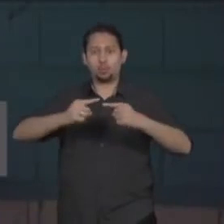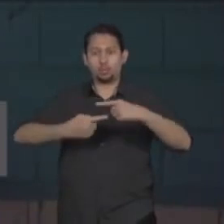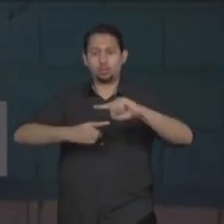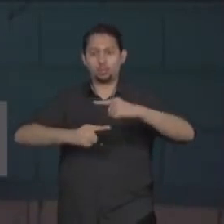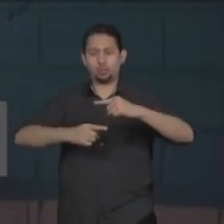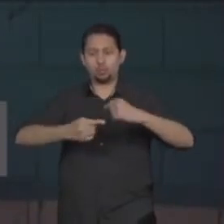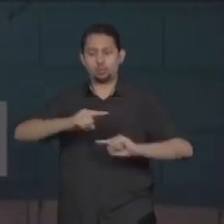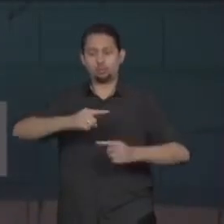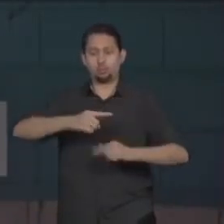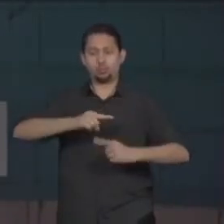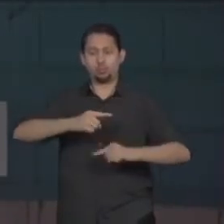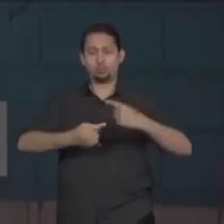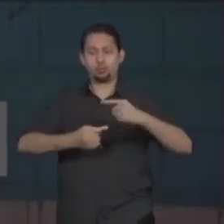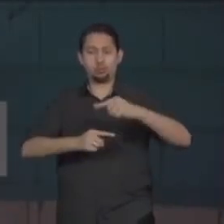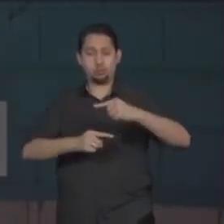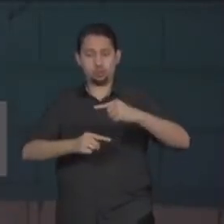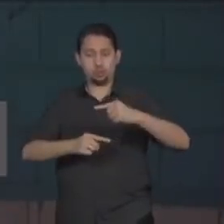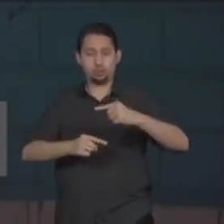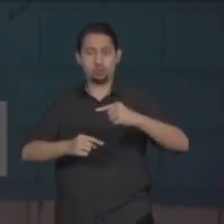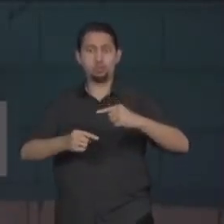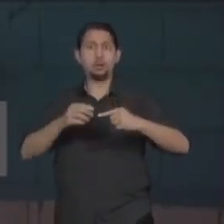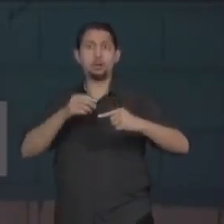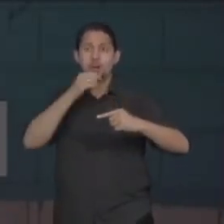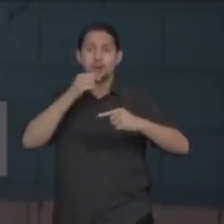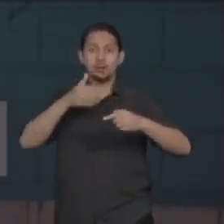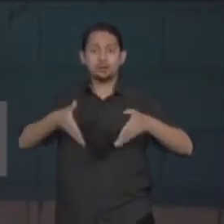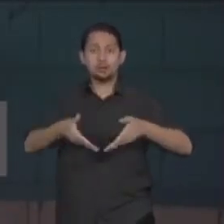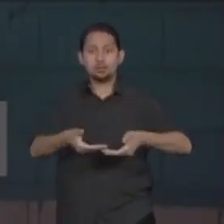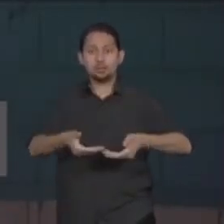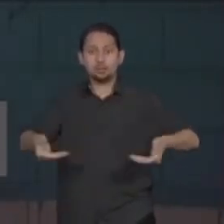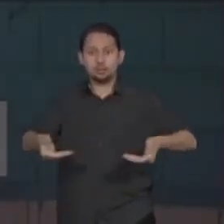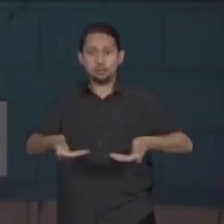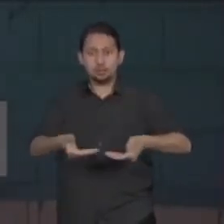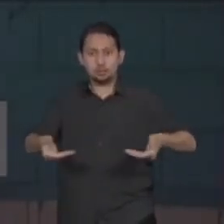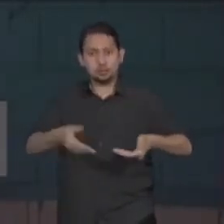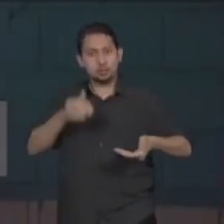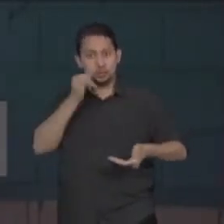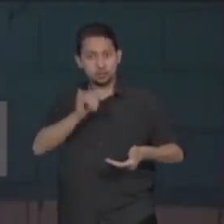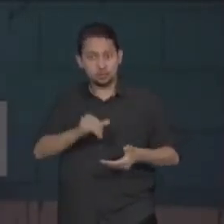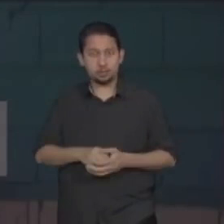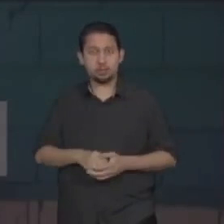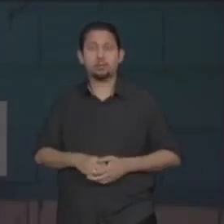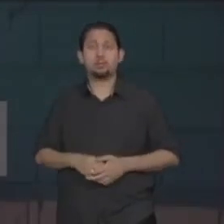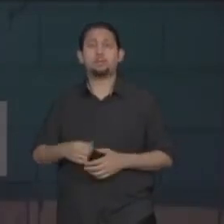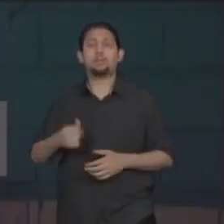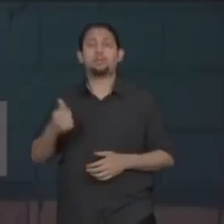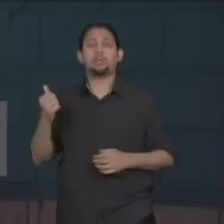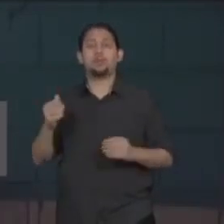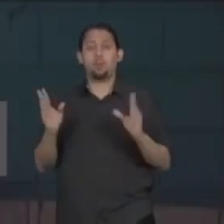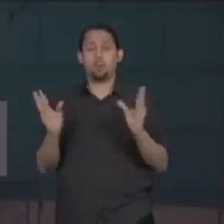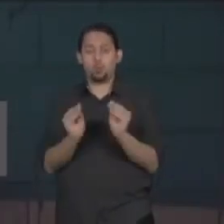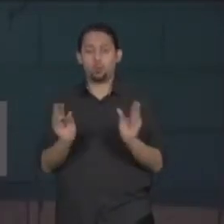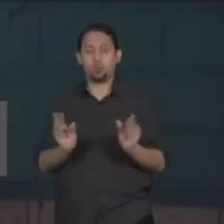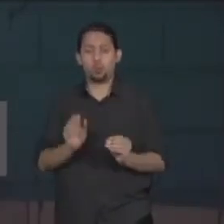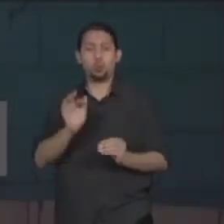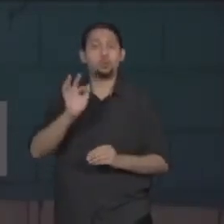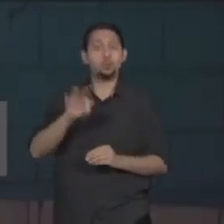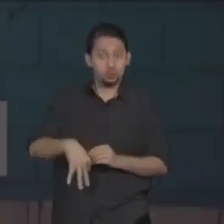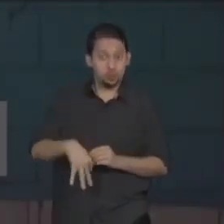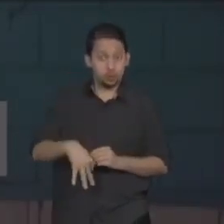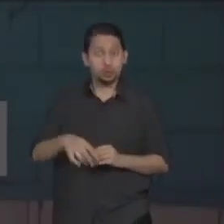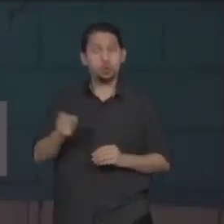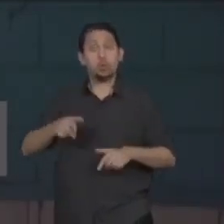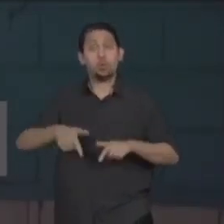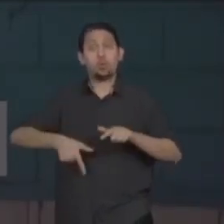não ficar fazendo esse movimento. Ao final da montagem, o seu robô vai estar